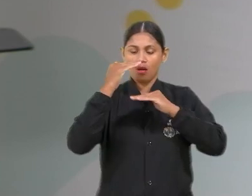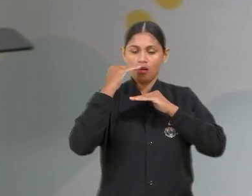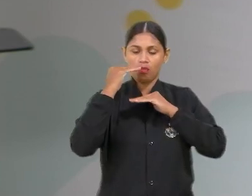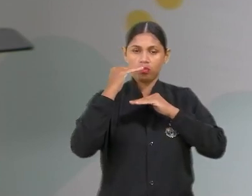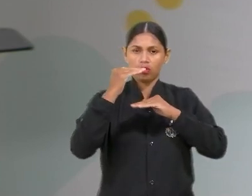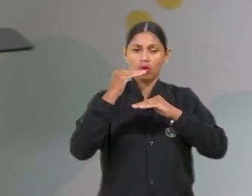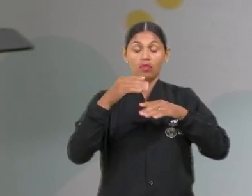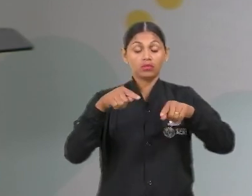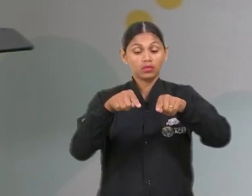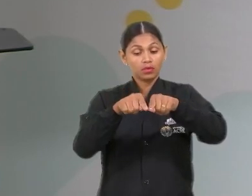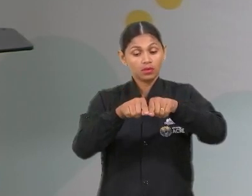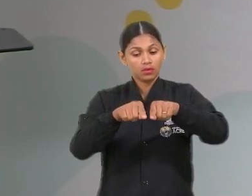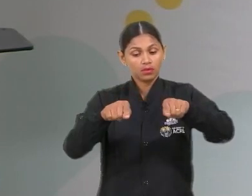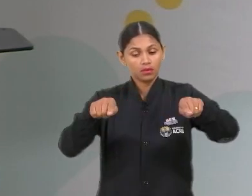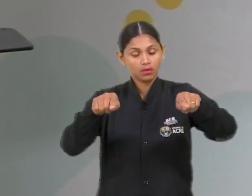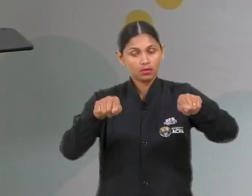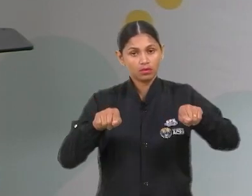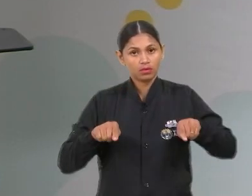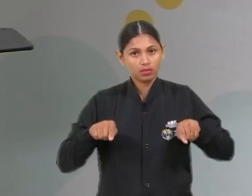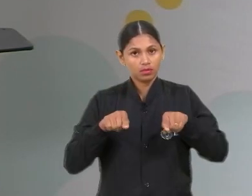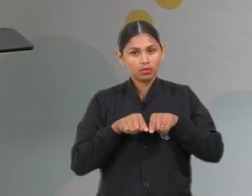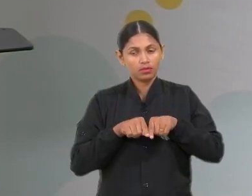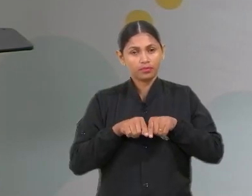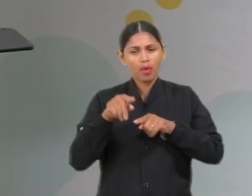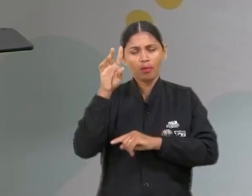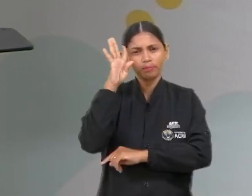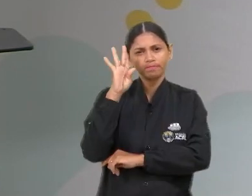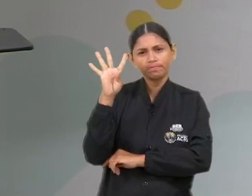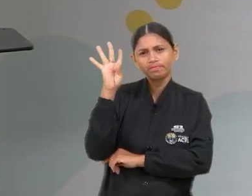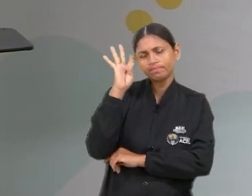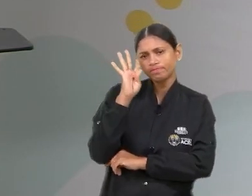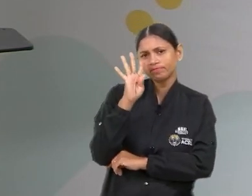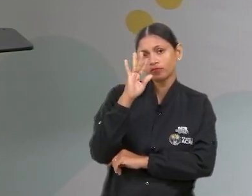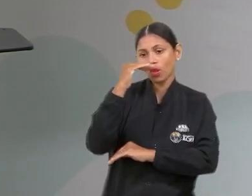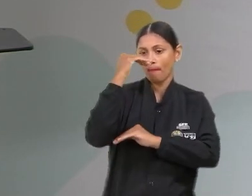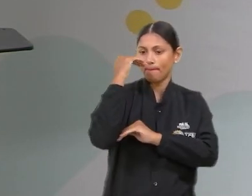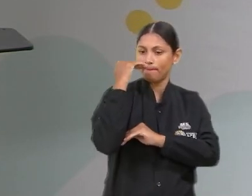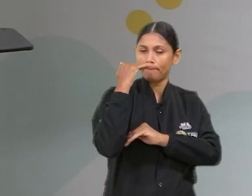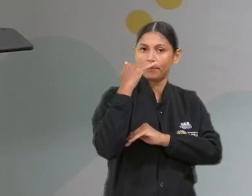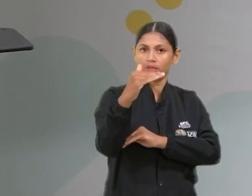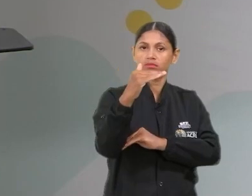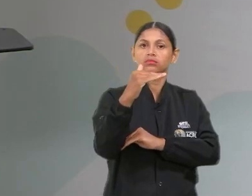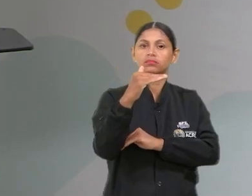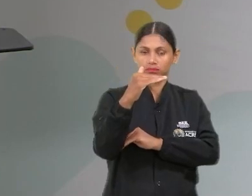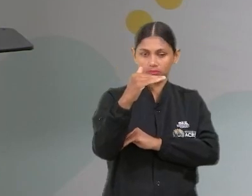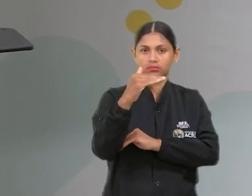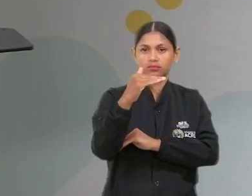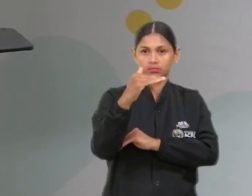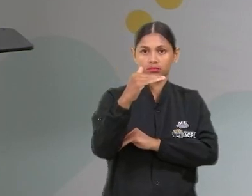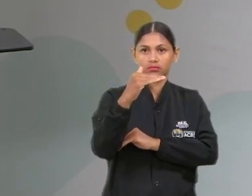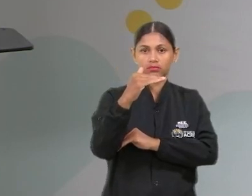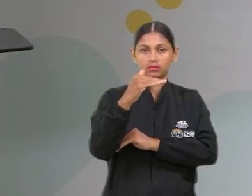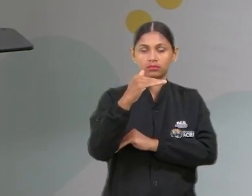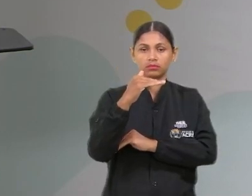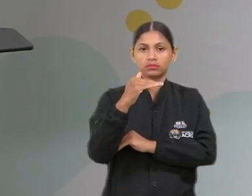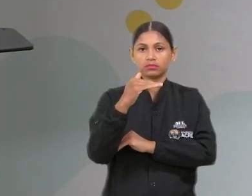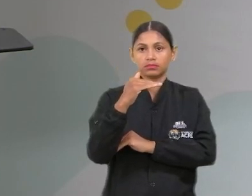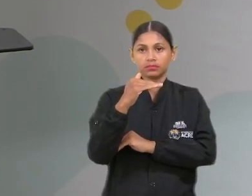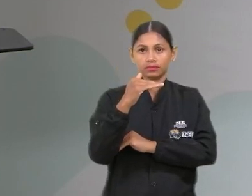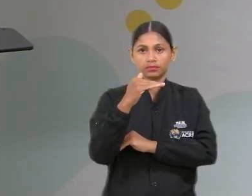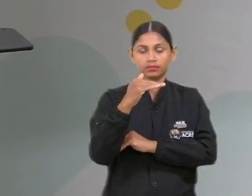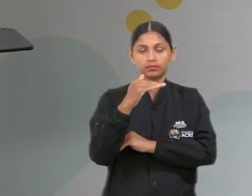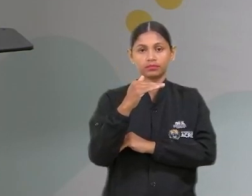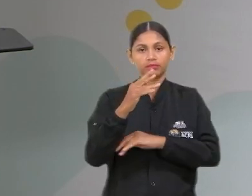gente está usando mais aqui. Imagina agora essa pirâmide sofrendo um corte, né? Um corte paralelo em